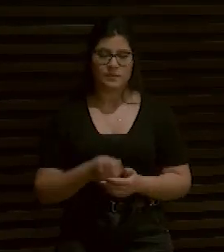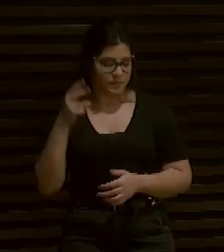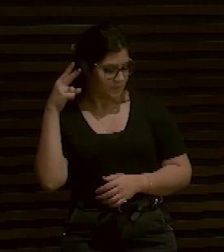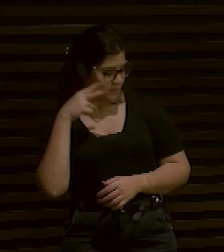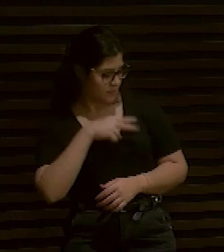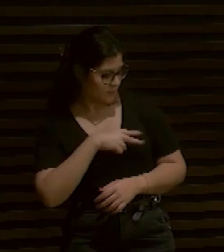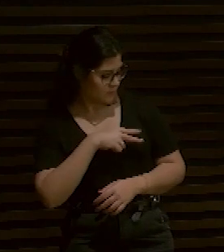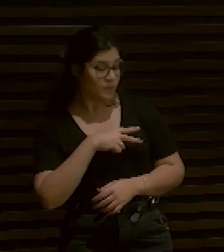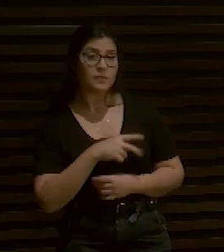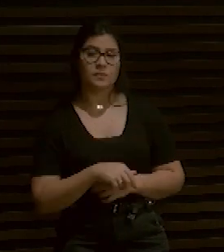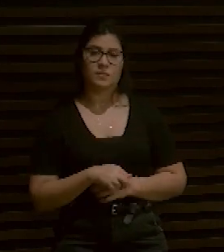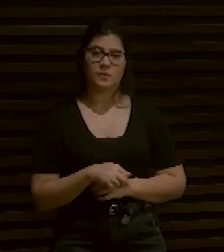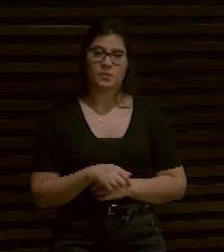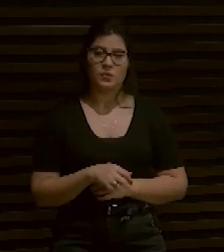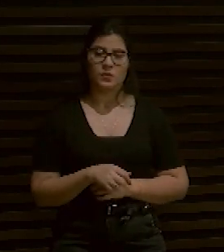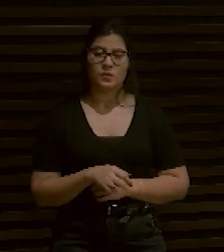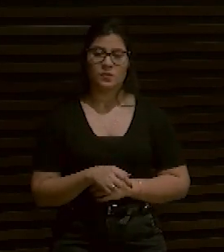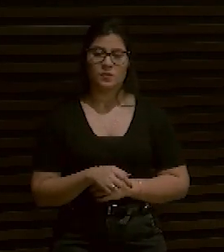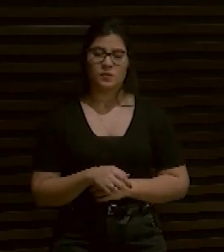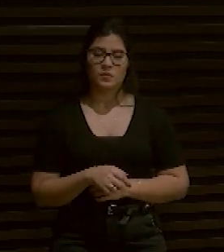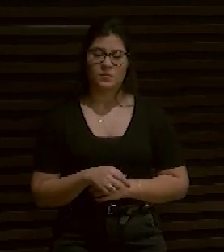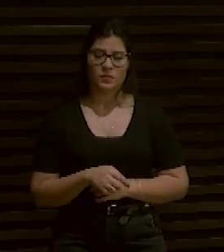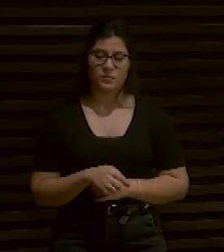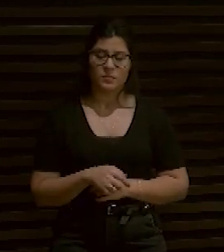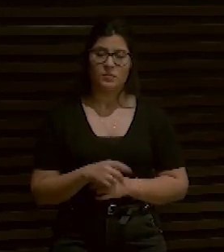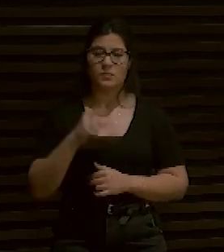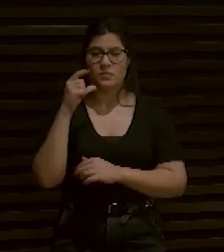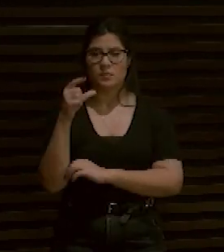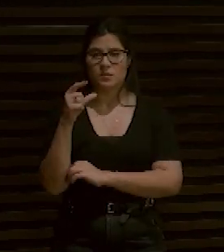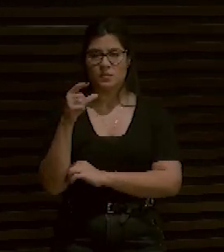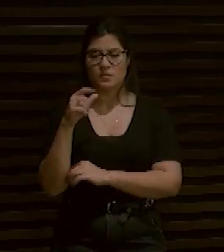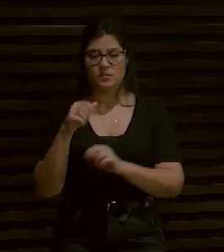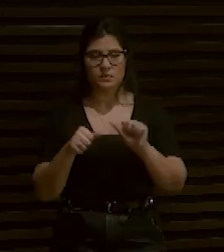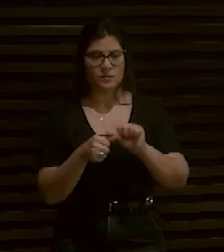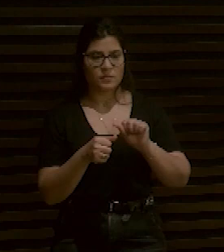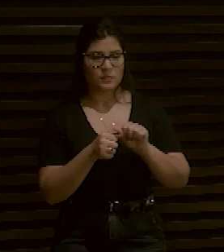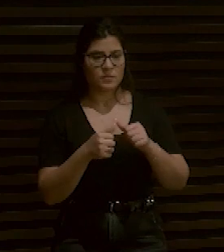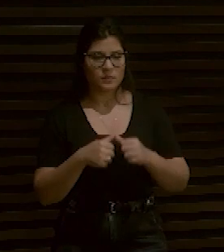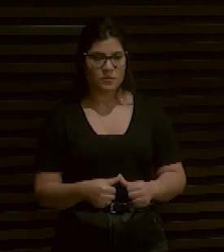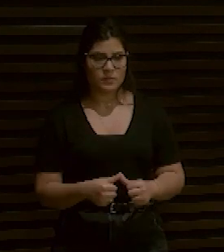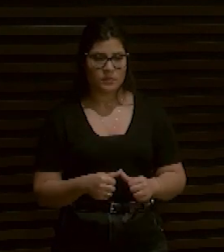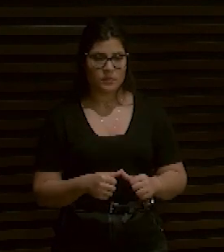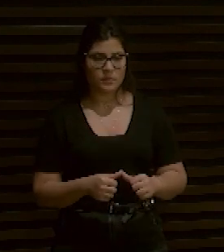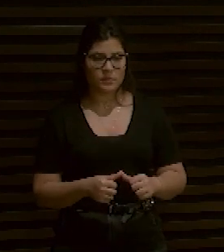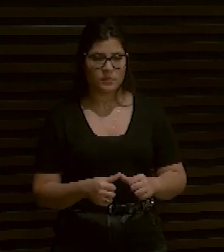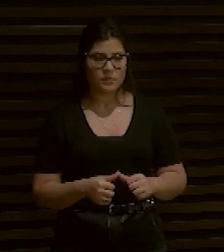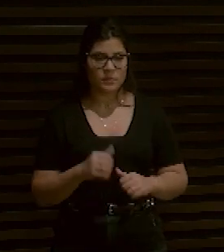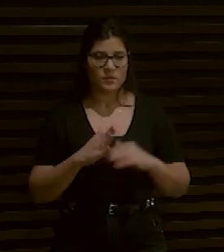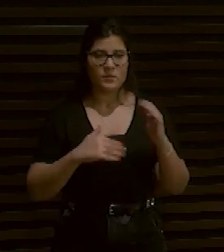que vou provocar você a pensar acerca de como você tem vivido. É a palavra que tem que fazer isso na tua vida. É a palavra do nosso